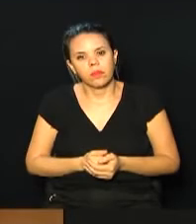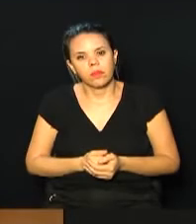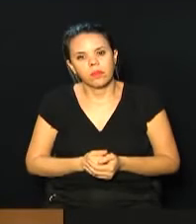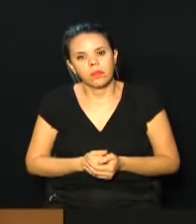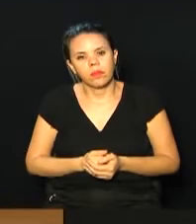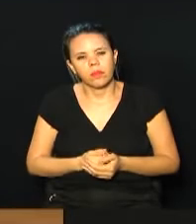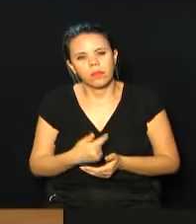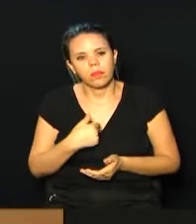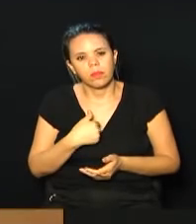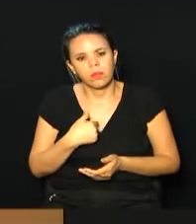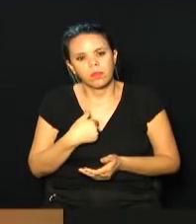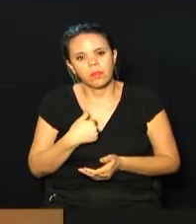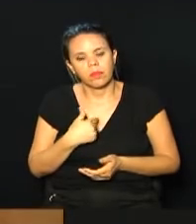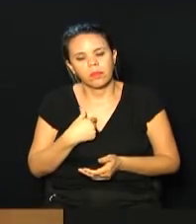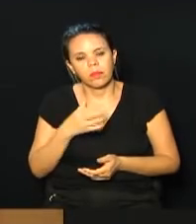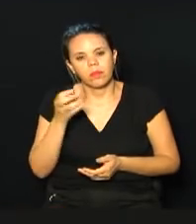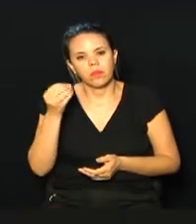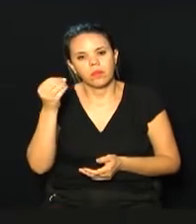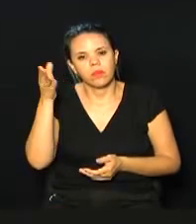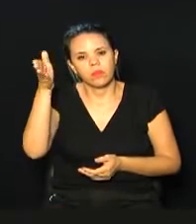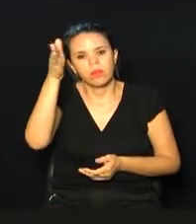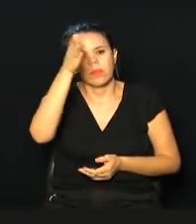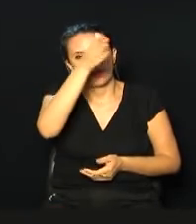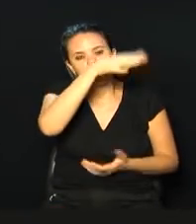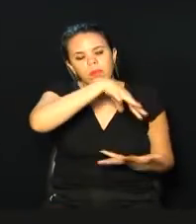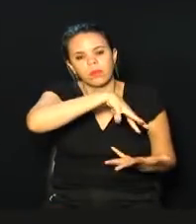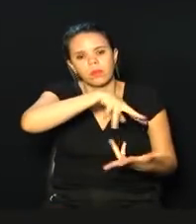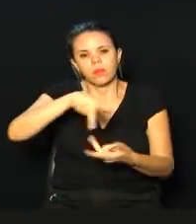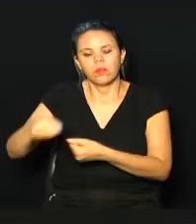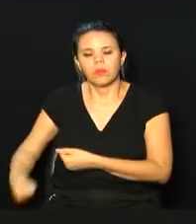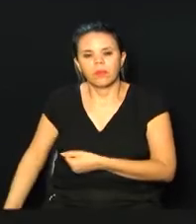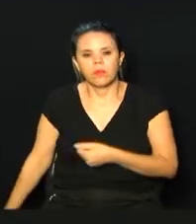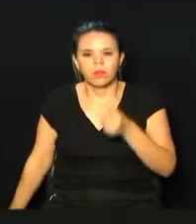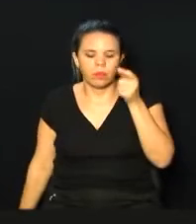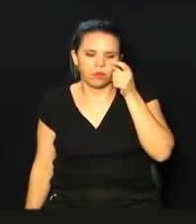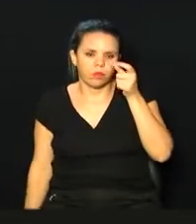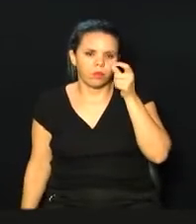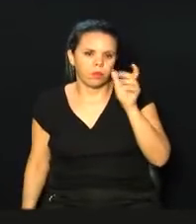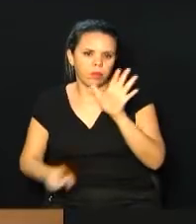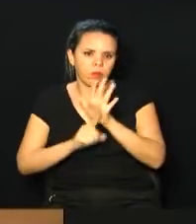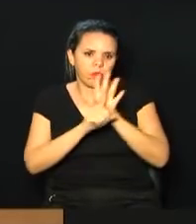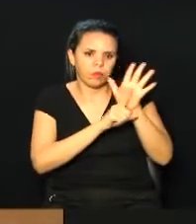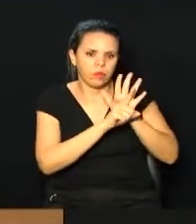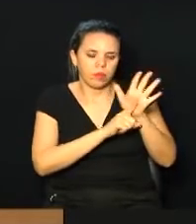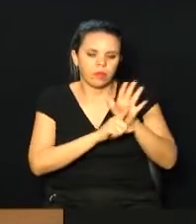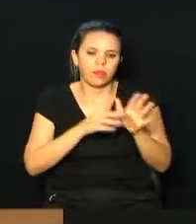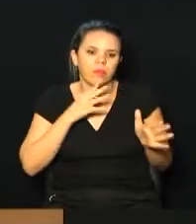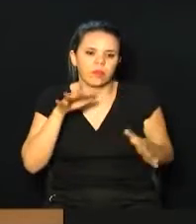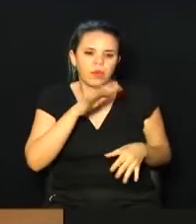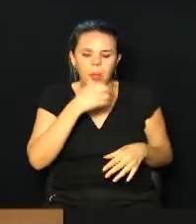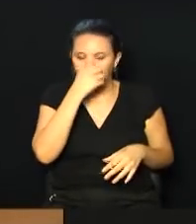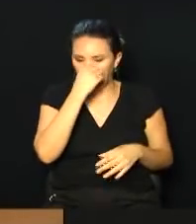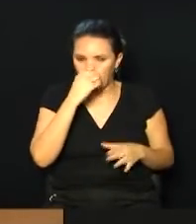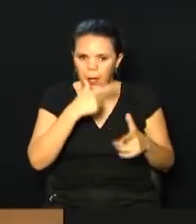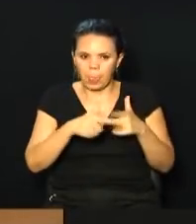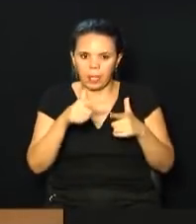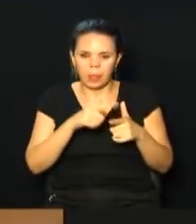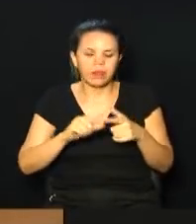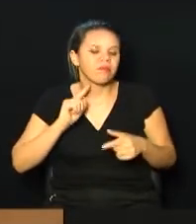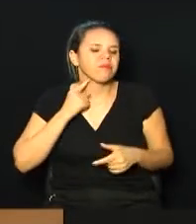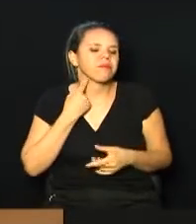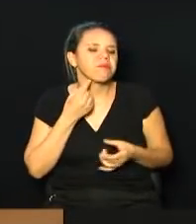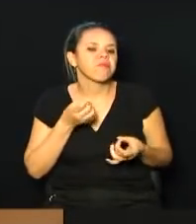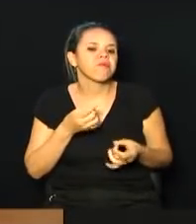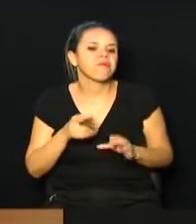Eu viajei muito, Mirna, pelo mundo, estudando e conhecendo problemas do lixo.